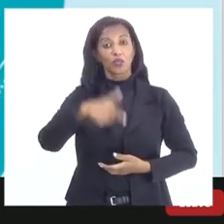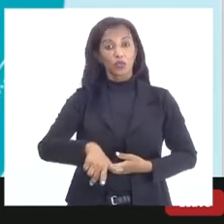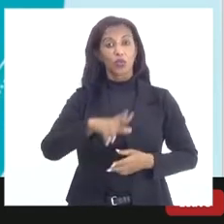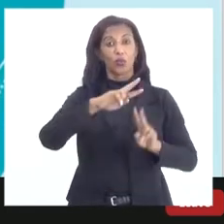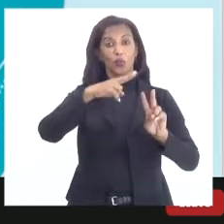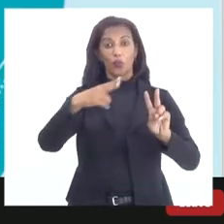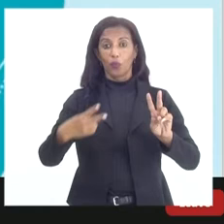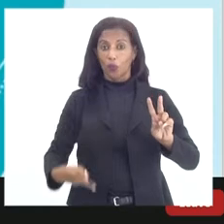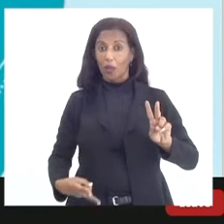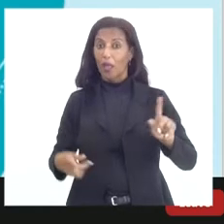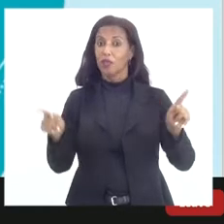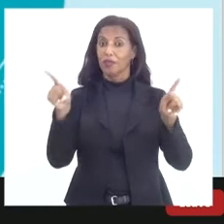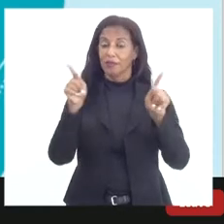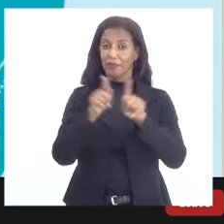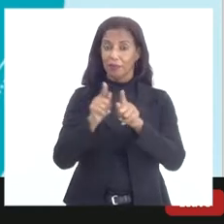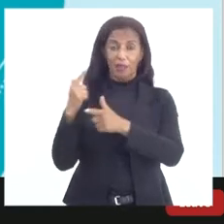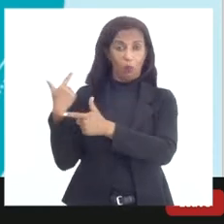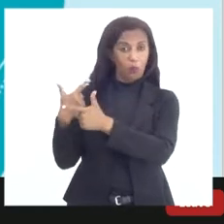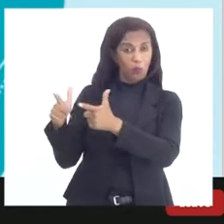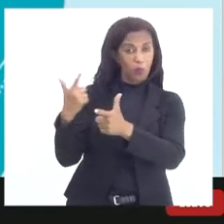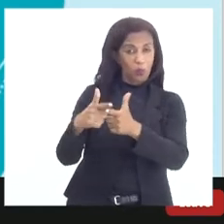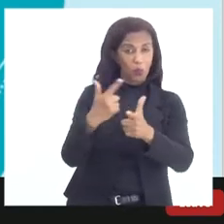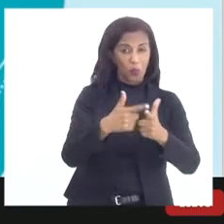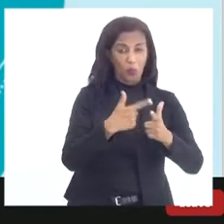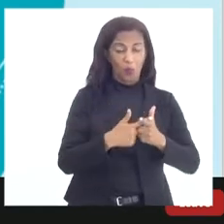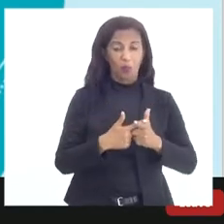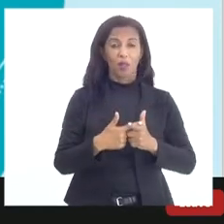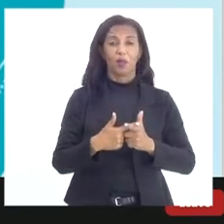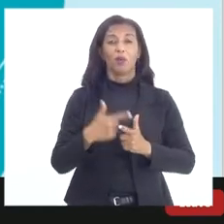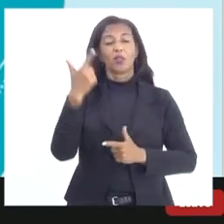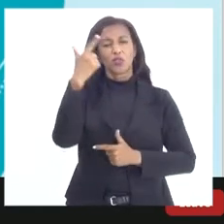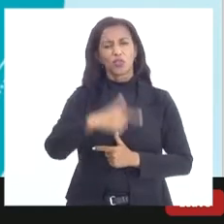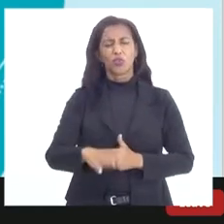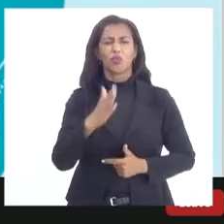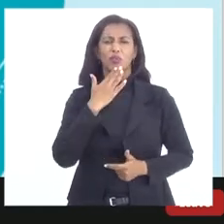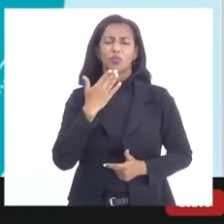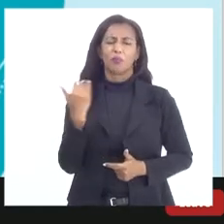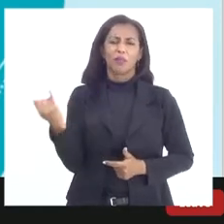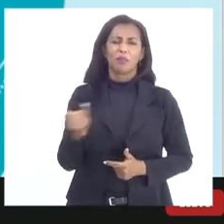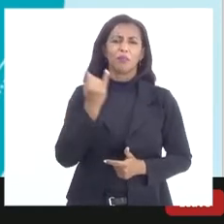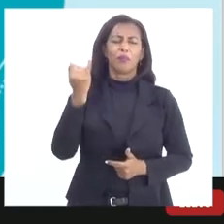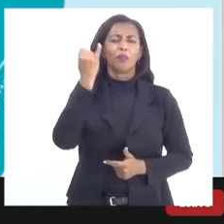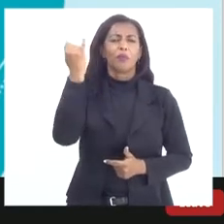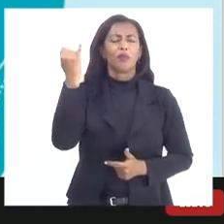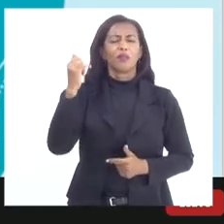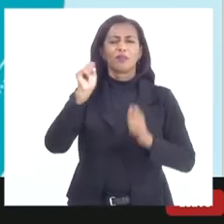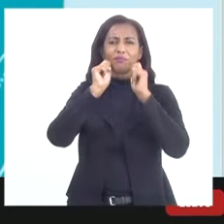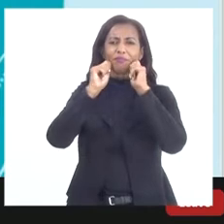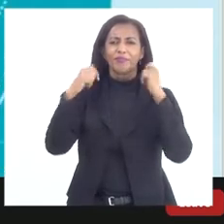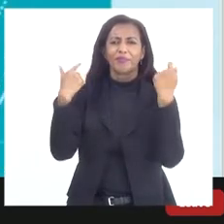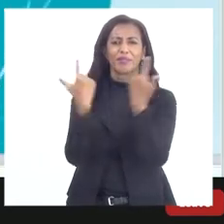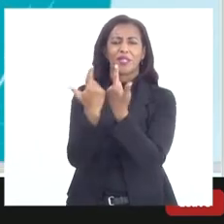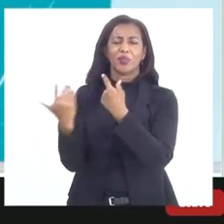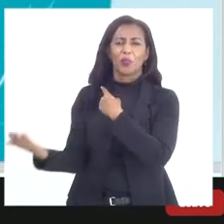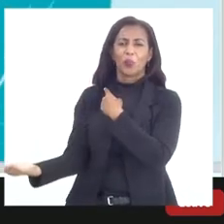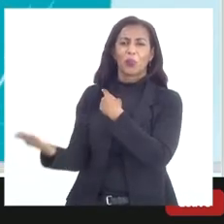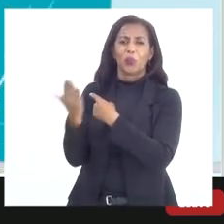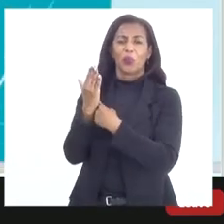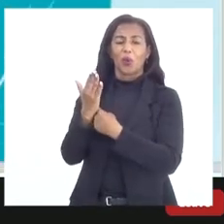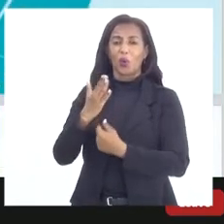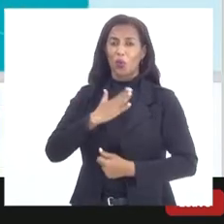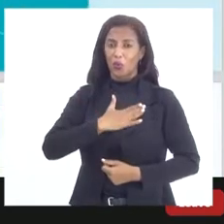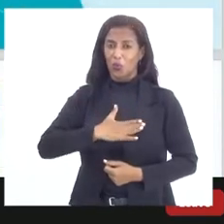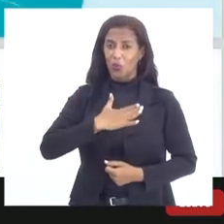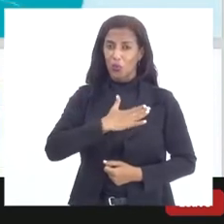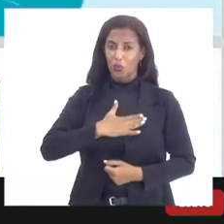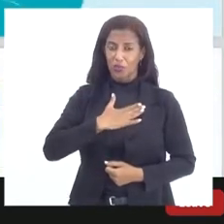encontra-se sob ataque e, mais uma vez, a gente conta com essa importante casa como aliada, né? Eu não gostaria de